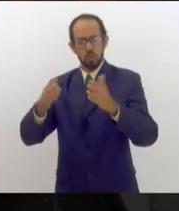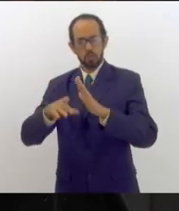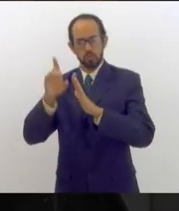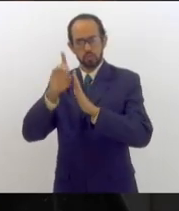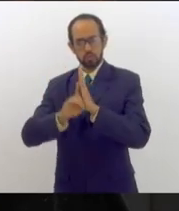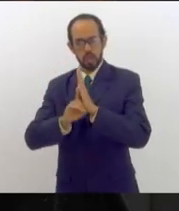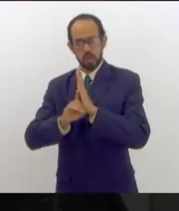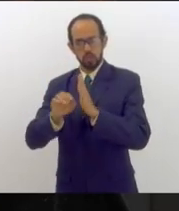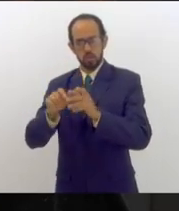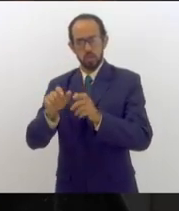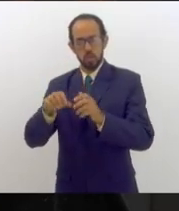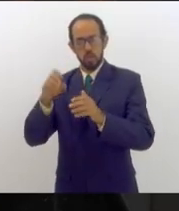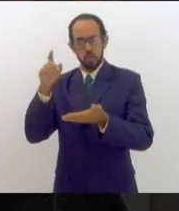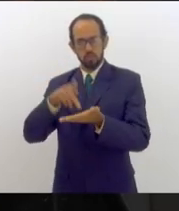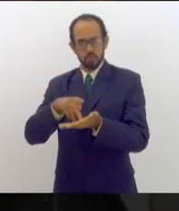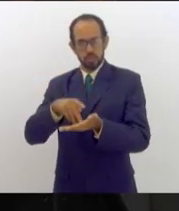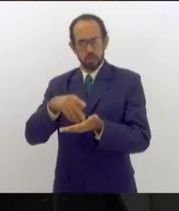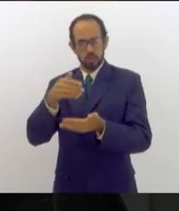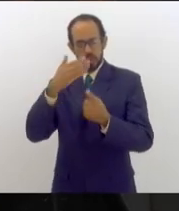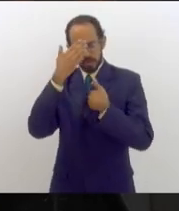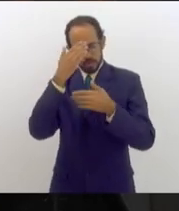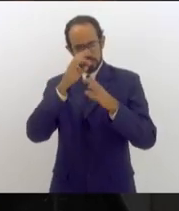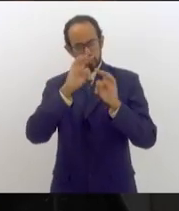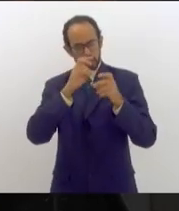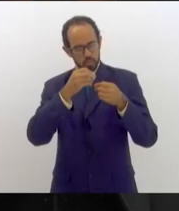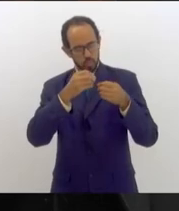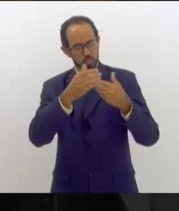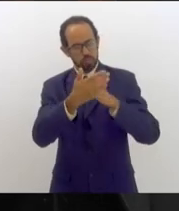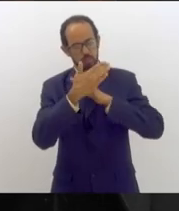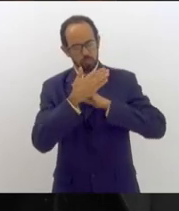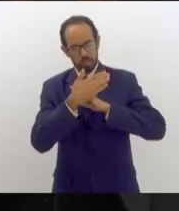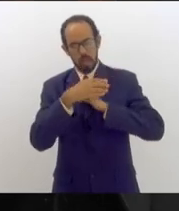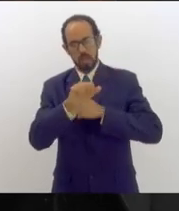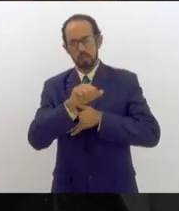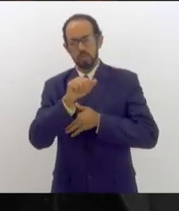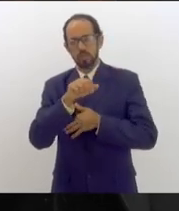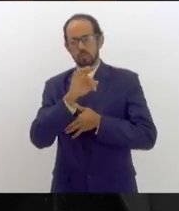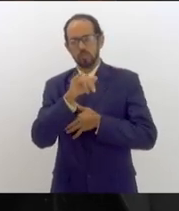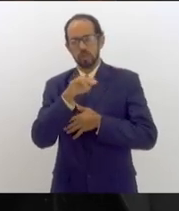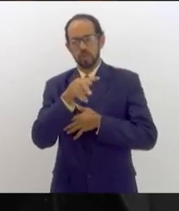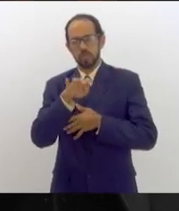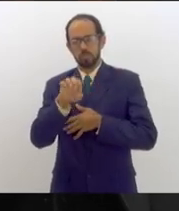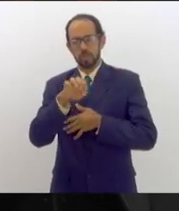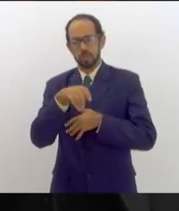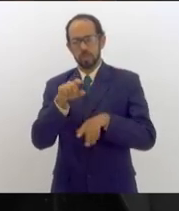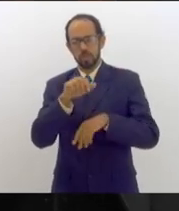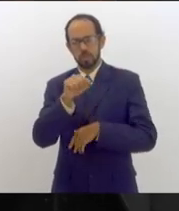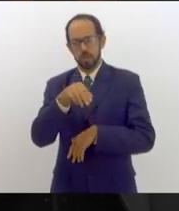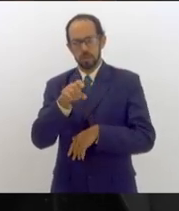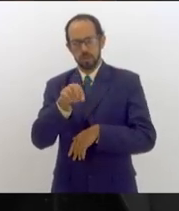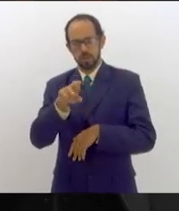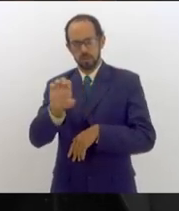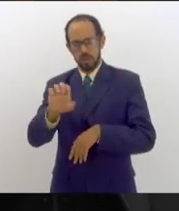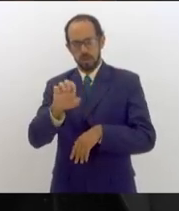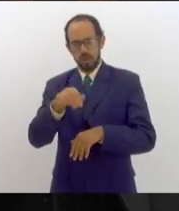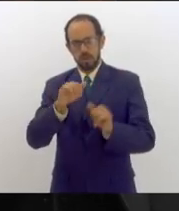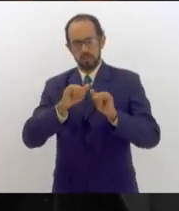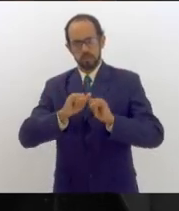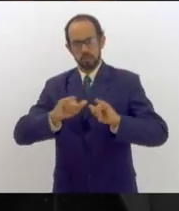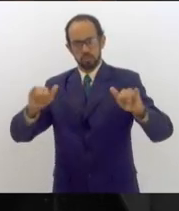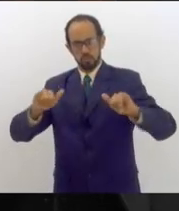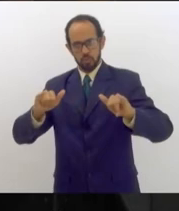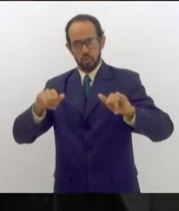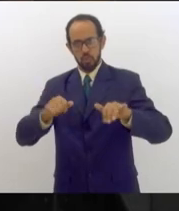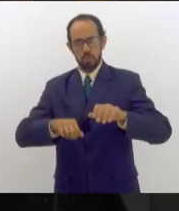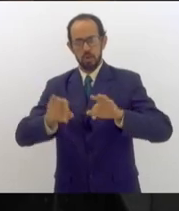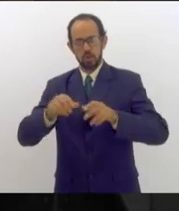toda minha equipe todo meu jurídico André Felipe todos que me ajudaram a protocolar isso e a gente propõe uma coisa muito